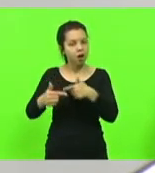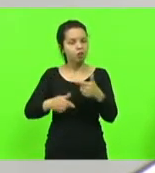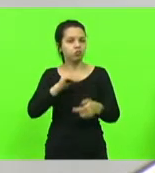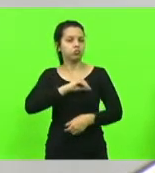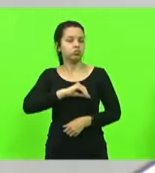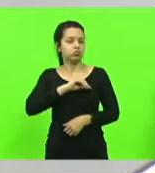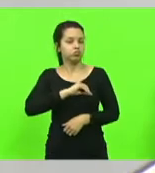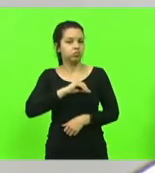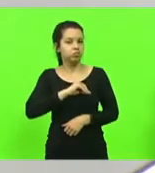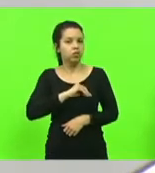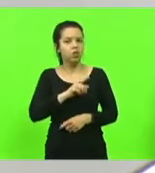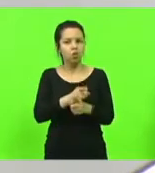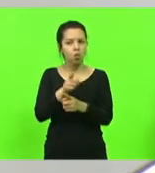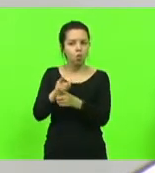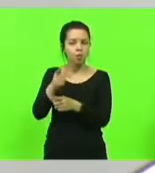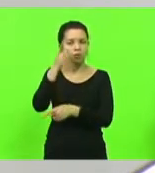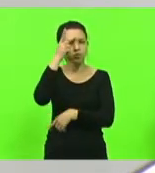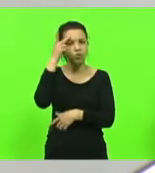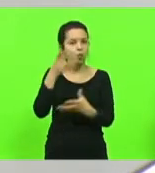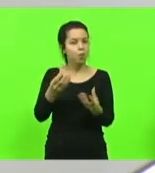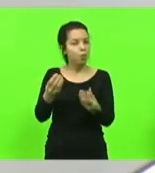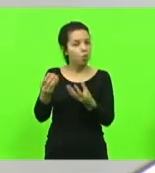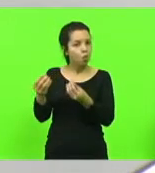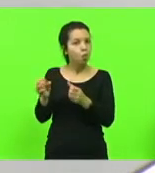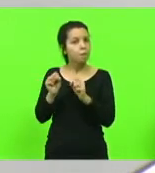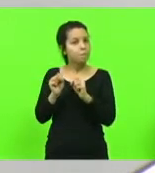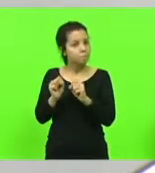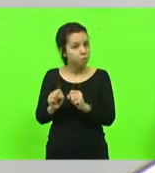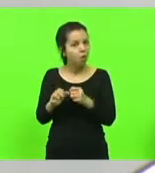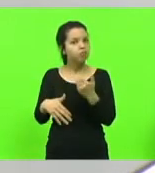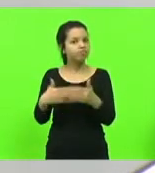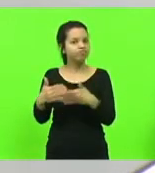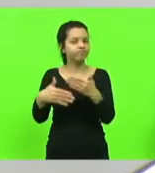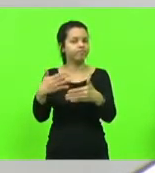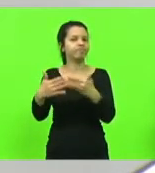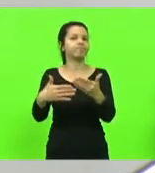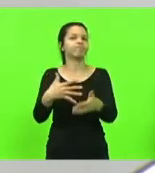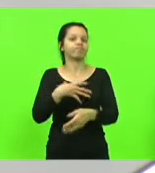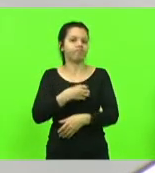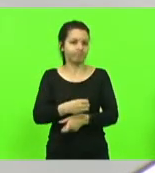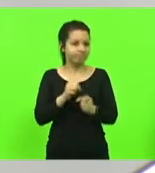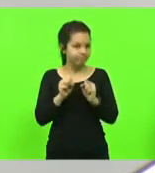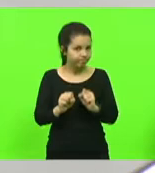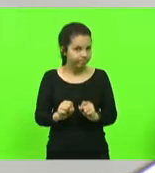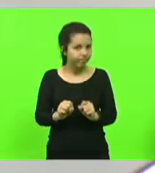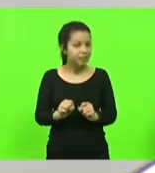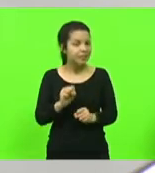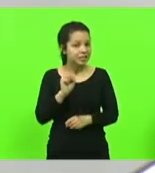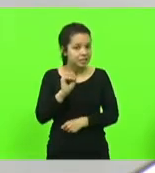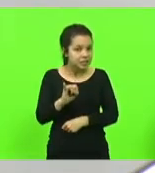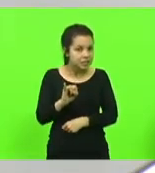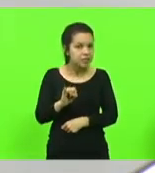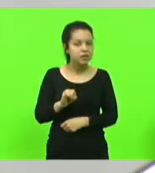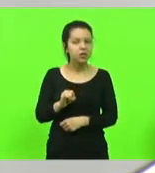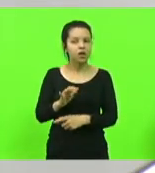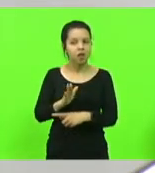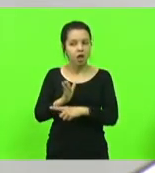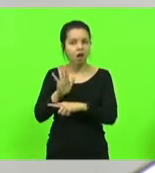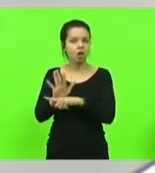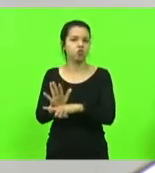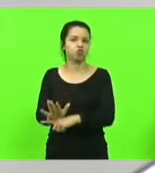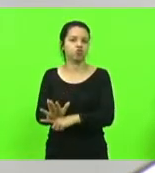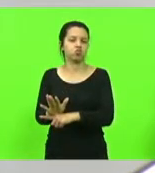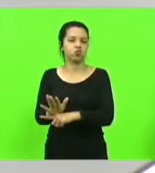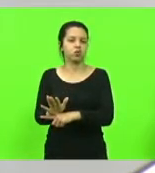que poderiam vir a se tornar vítimas mais adiante, se não fossem alcançadas por uma rede